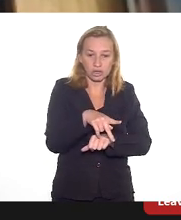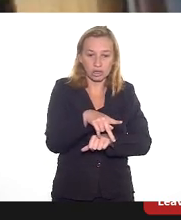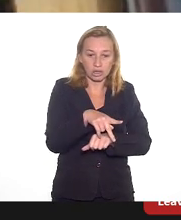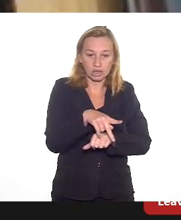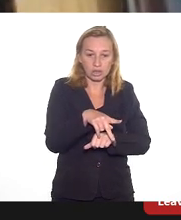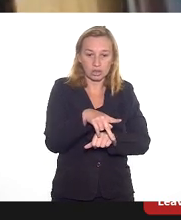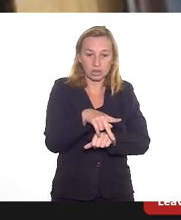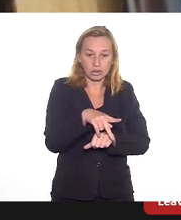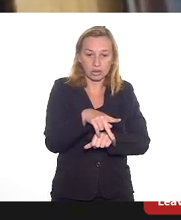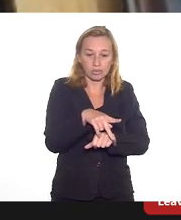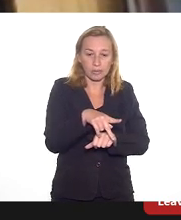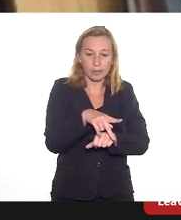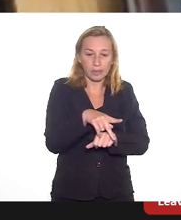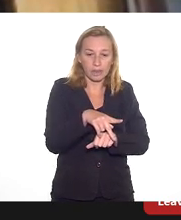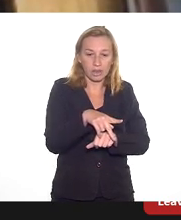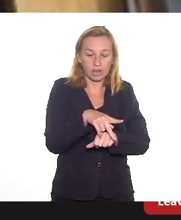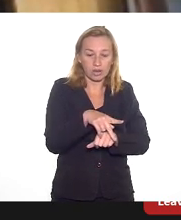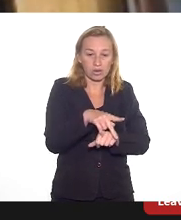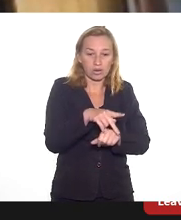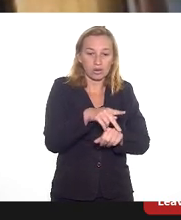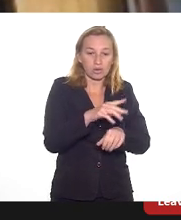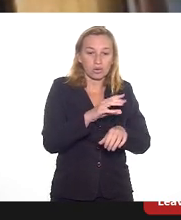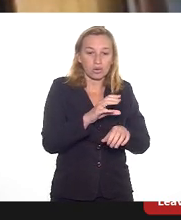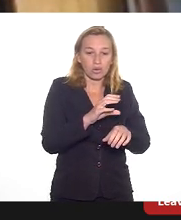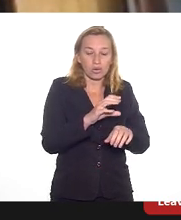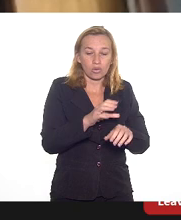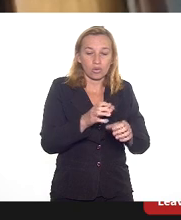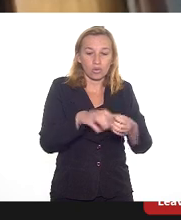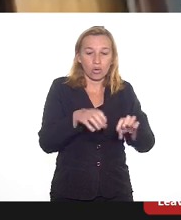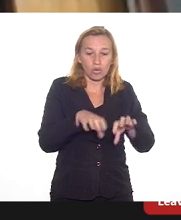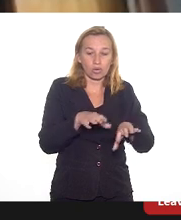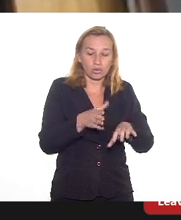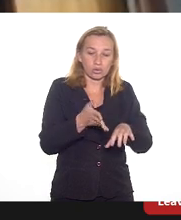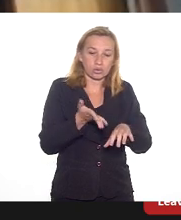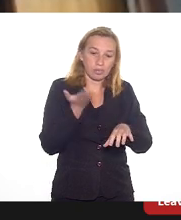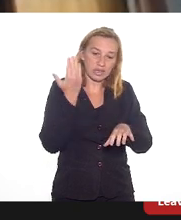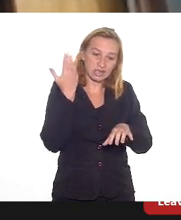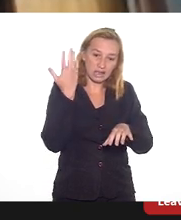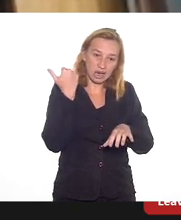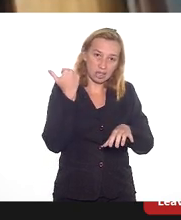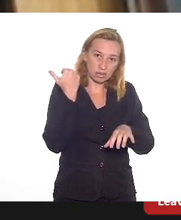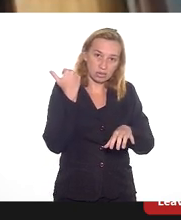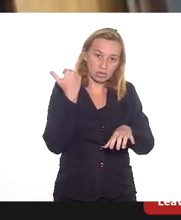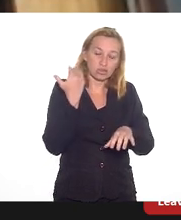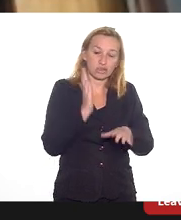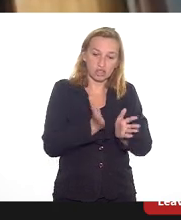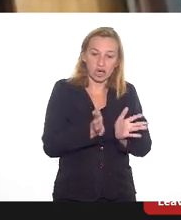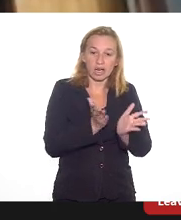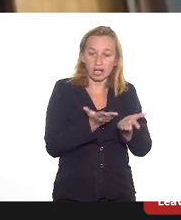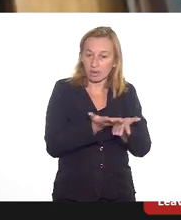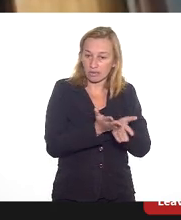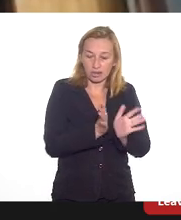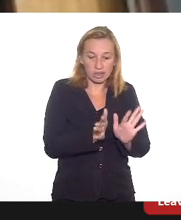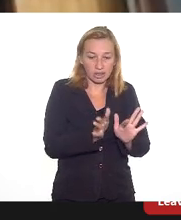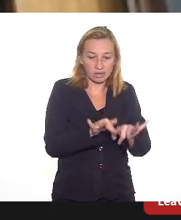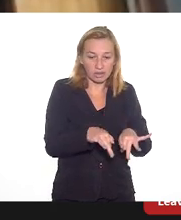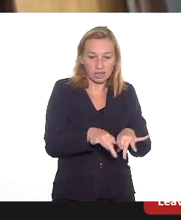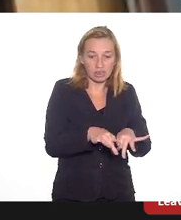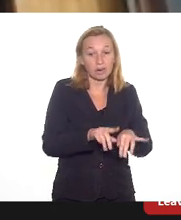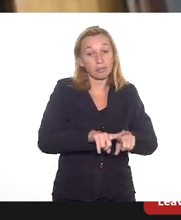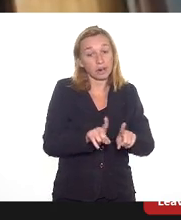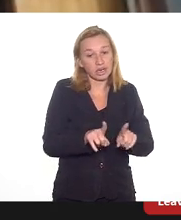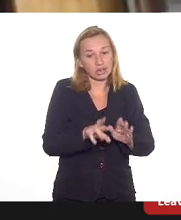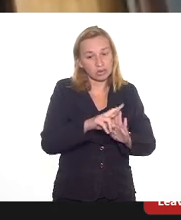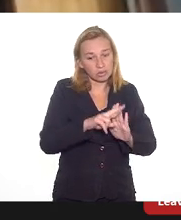de concursos anteriores, já expirados, mas com a limitação do regime, quer